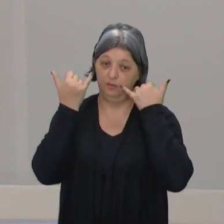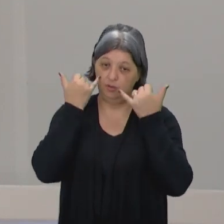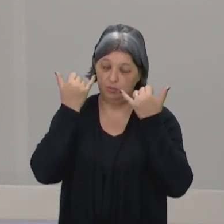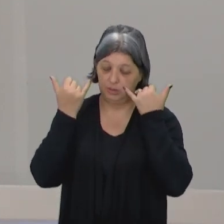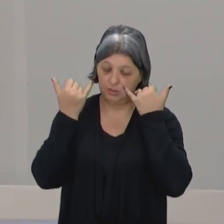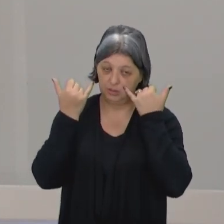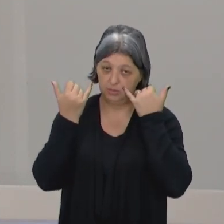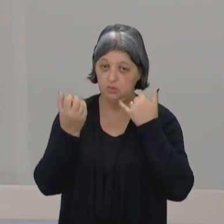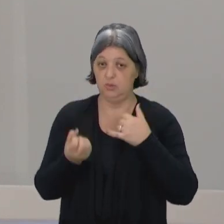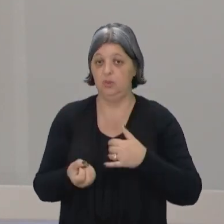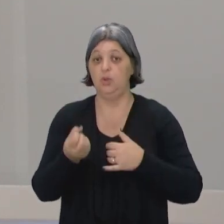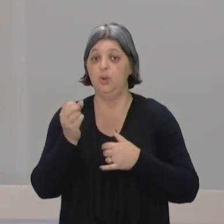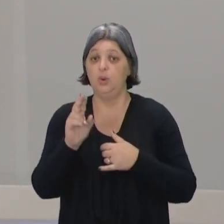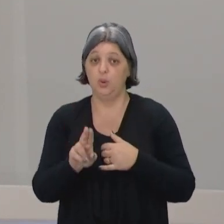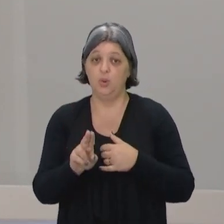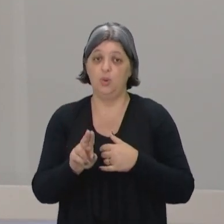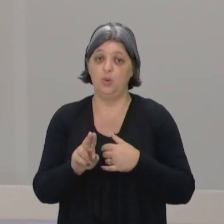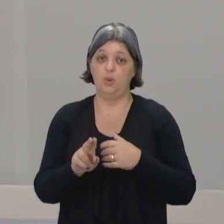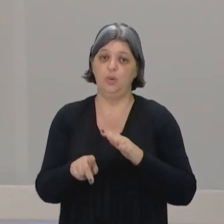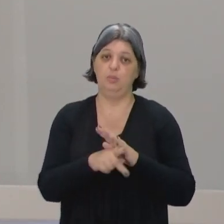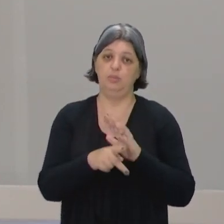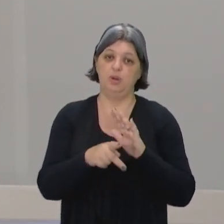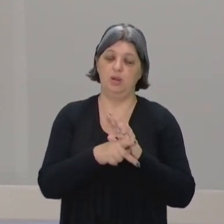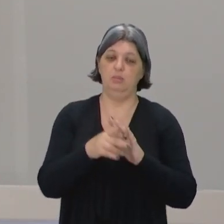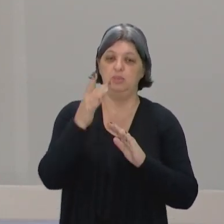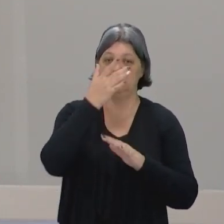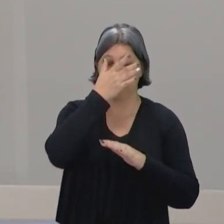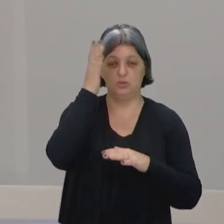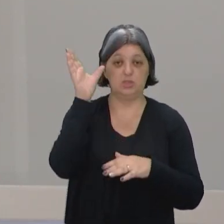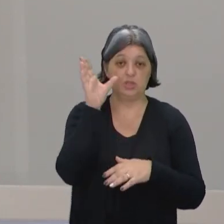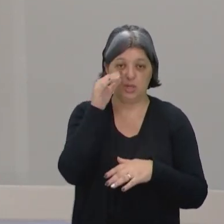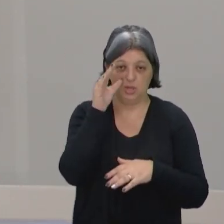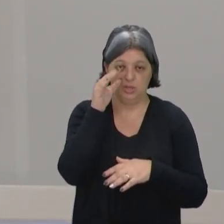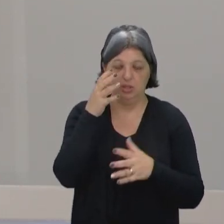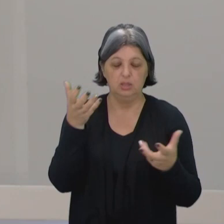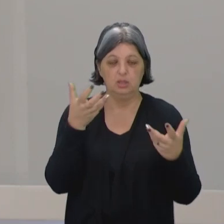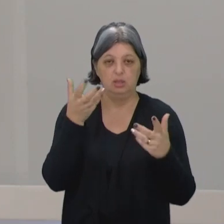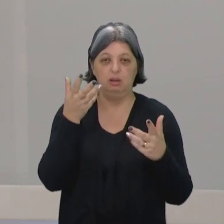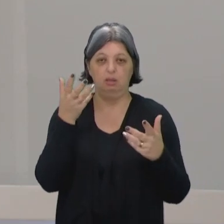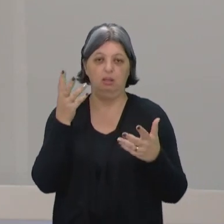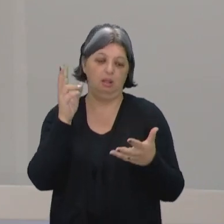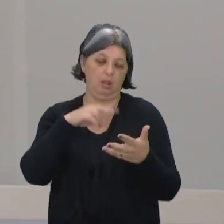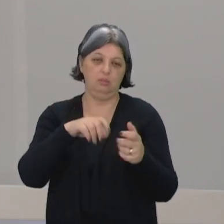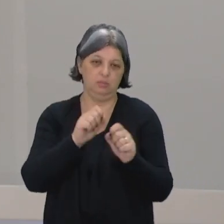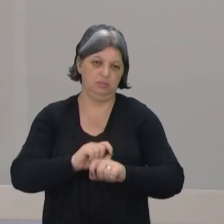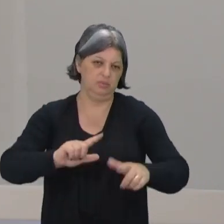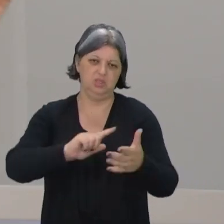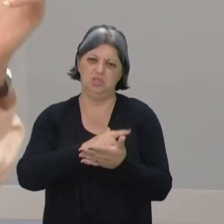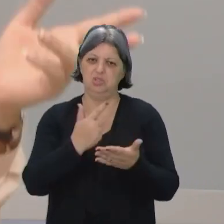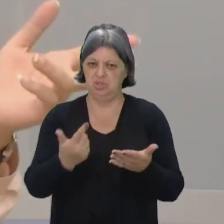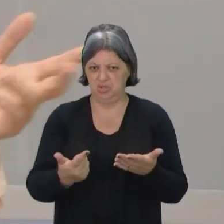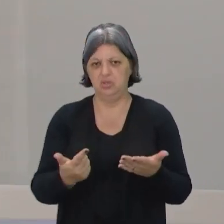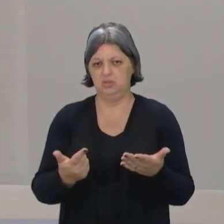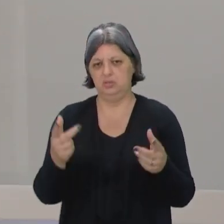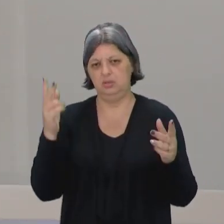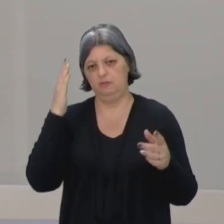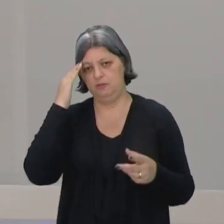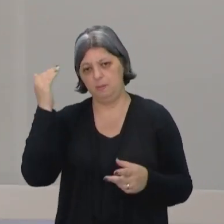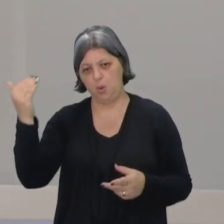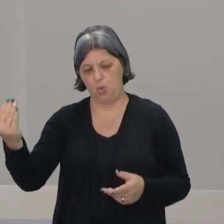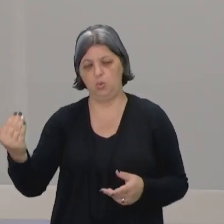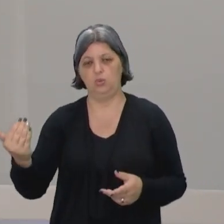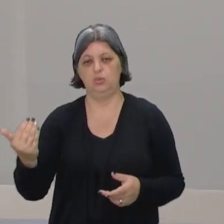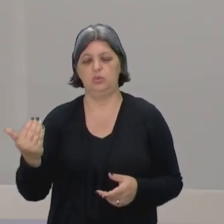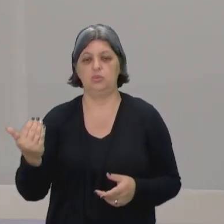Ou trazer aí visualizações para a página. Tem né? tudo isso, né? Seja, às vezes, até um jornal renomado, né?